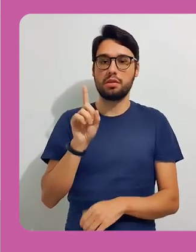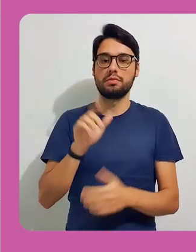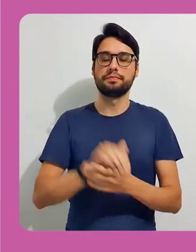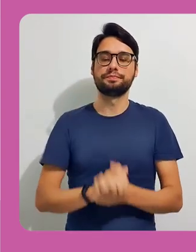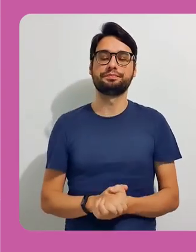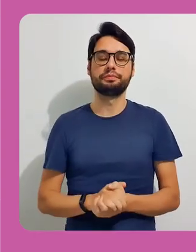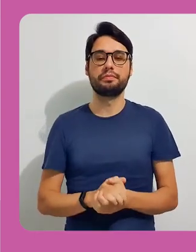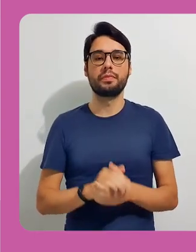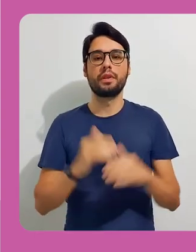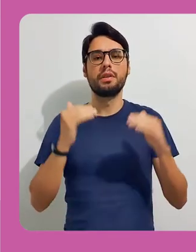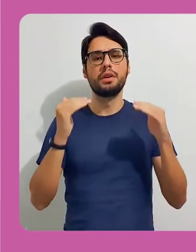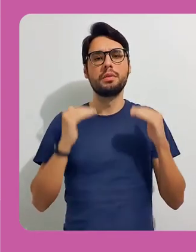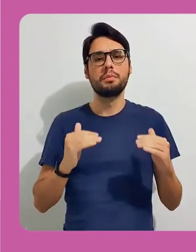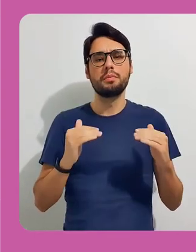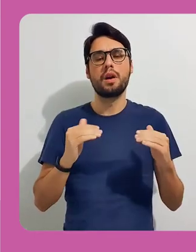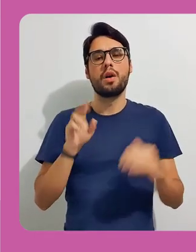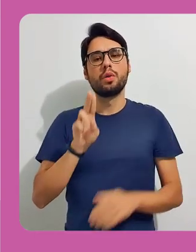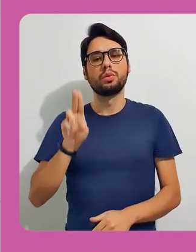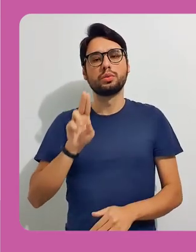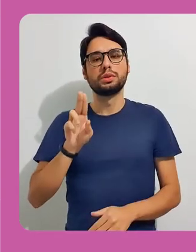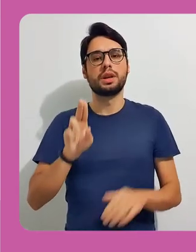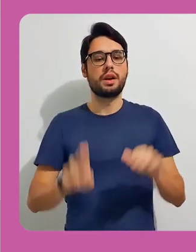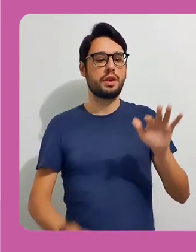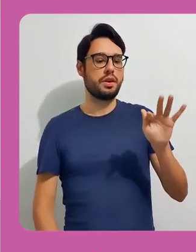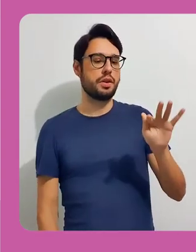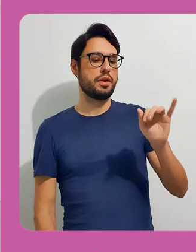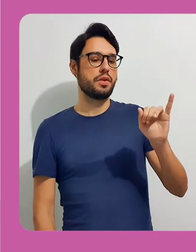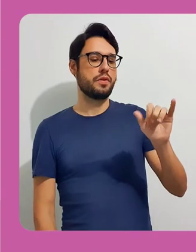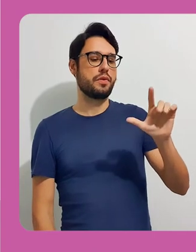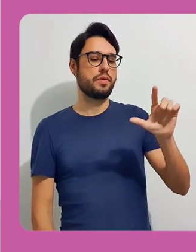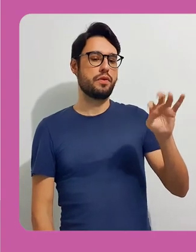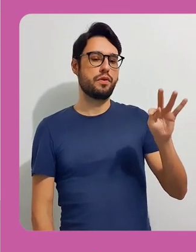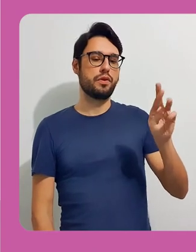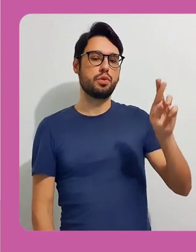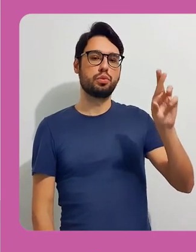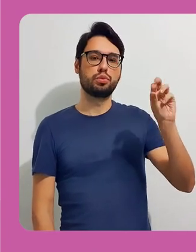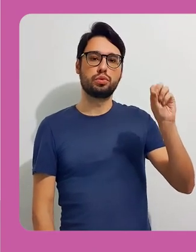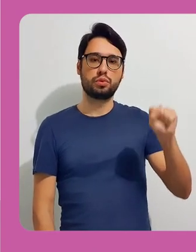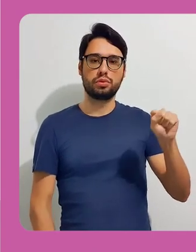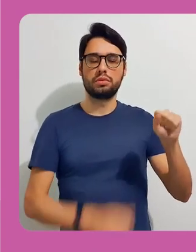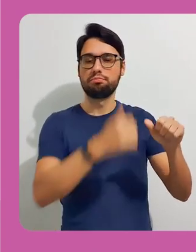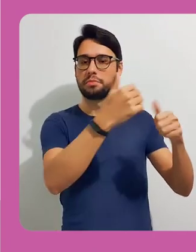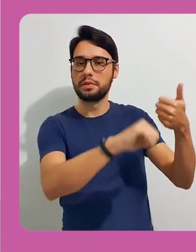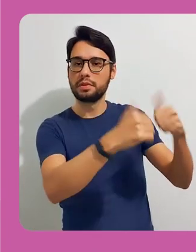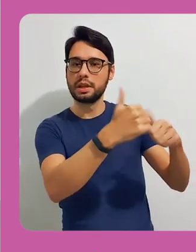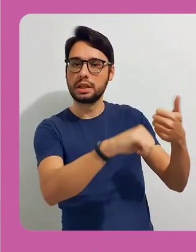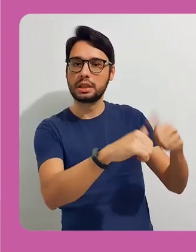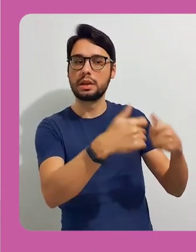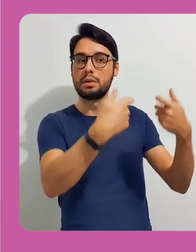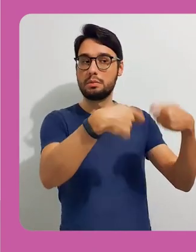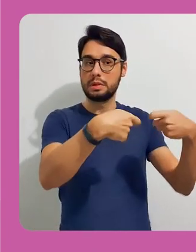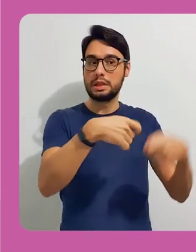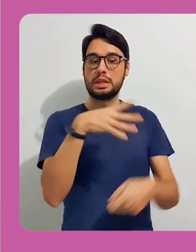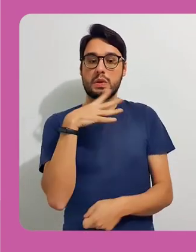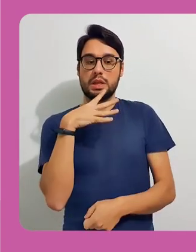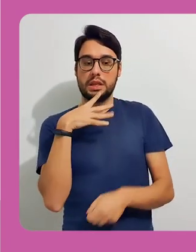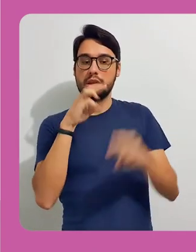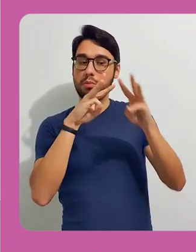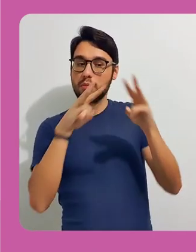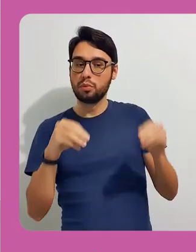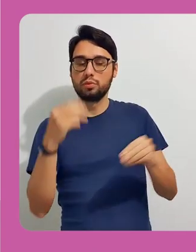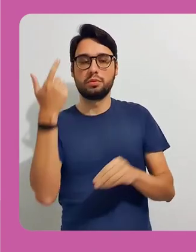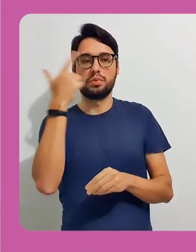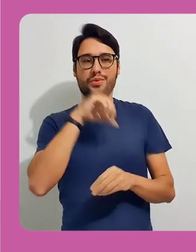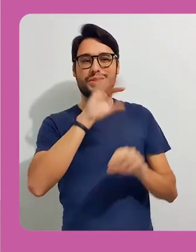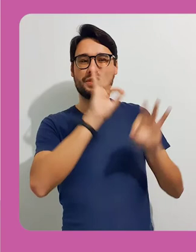colocar 6 eu posso fazer avaliação anônima sim ou não usar fluxo de avaliação outro